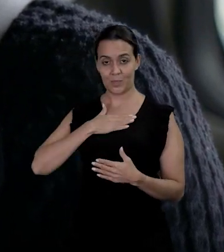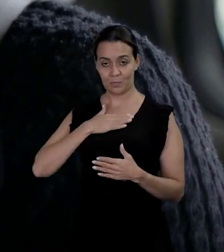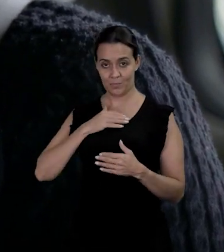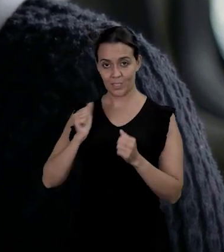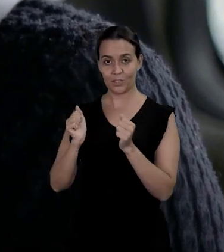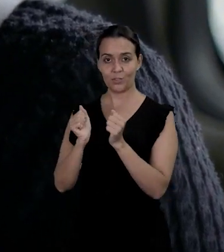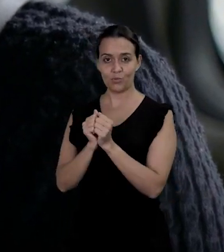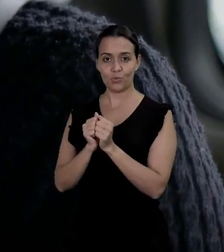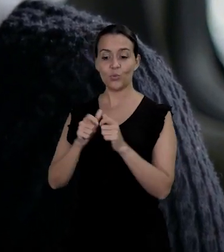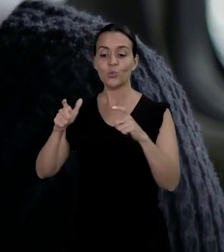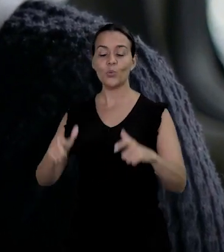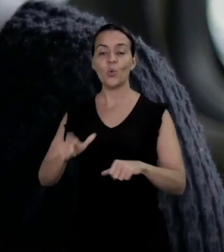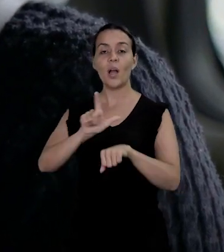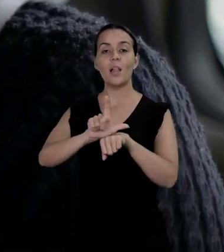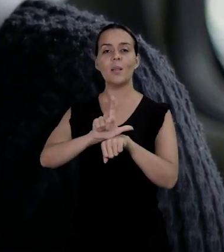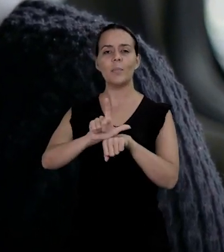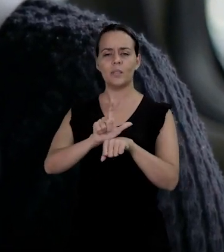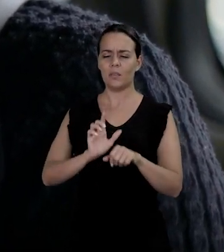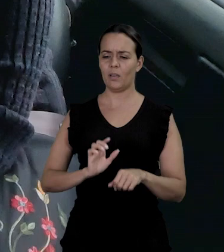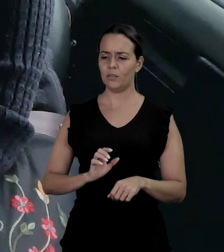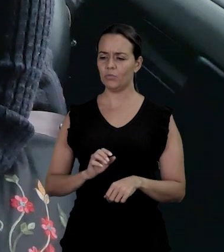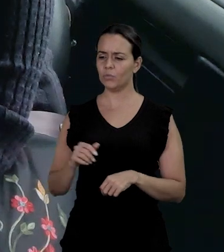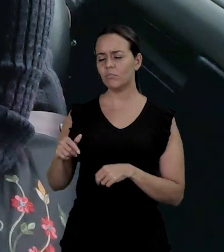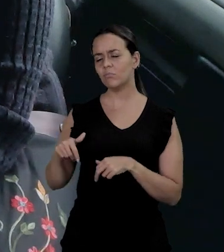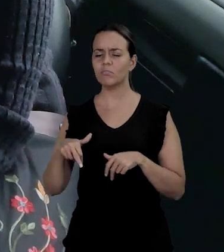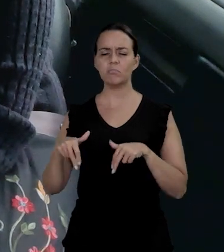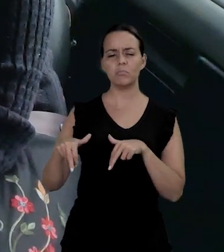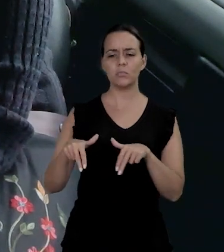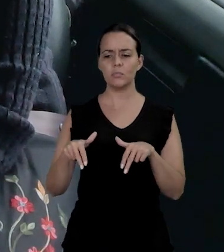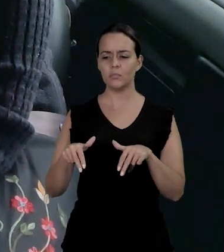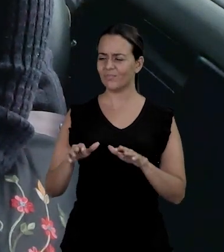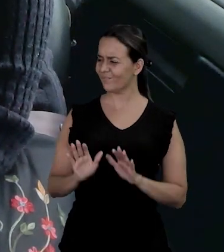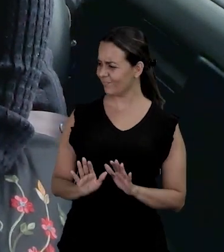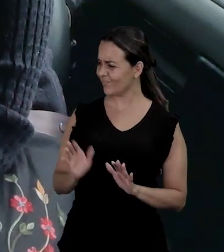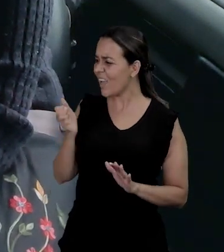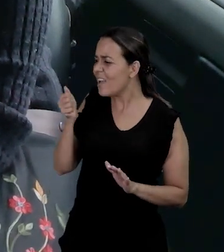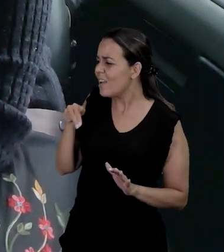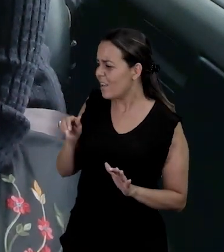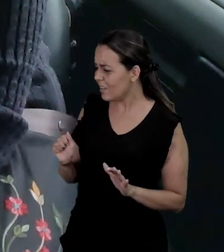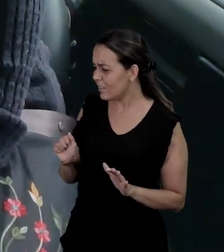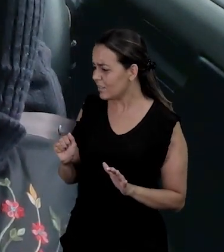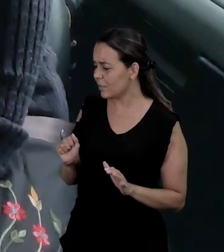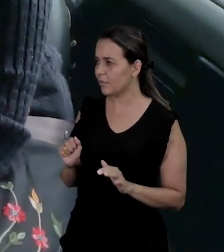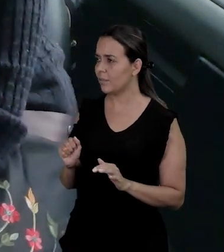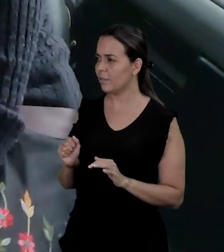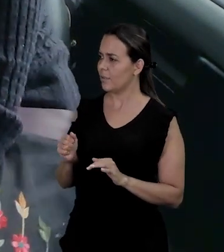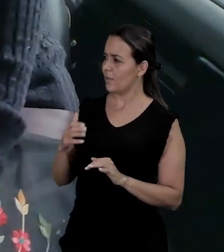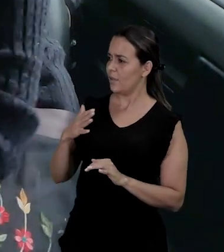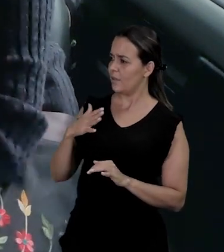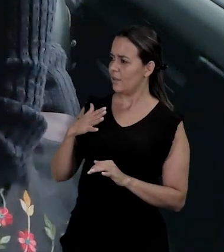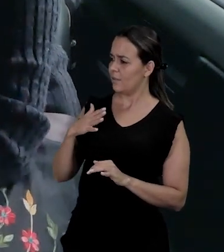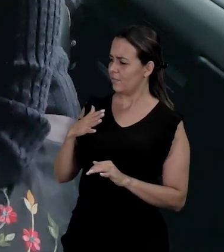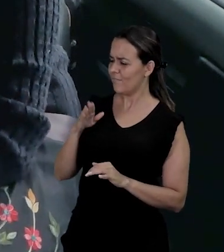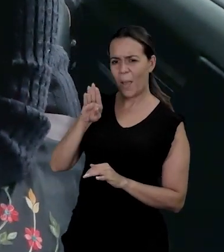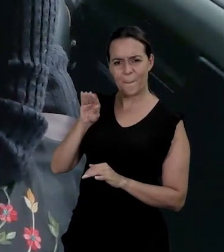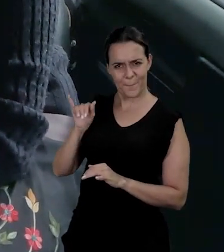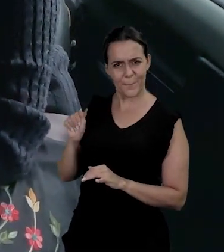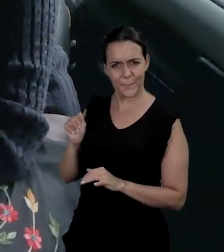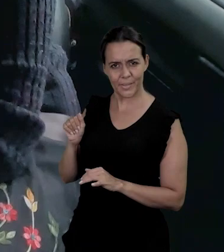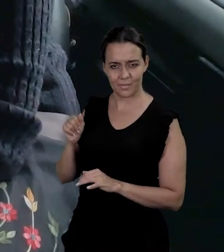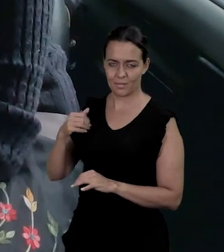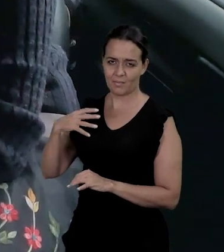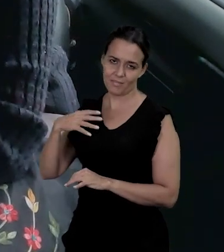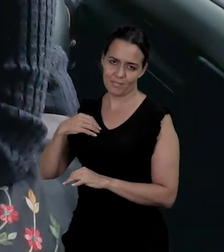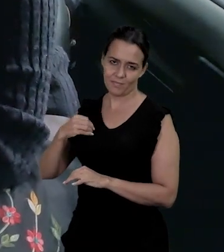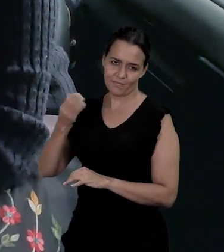gente foi para a Liberdade com uma sobrinha minha, que é uma pessoa muito descolada, muito legal. E aí ela virou e falou assim: Ana, eu